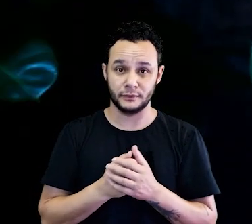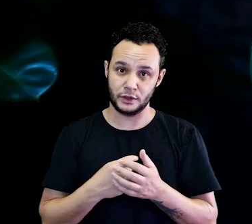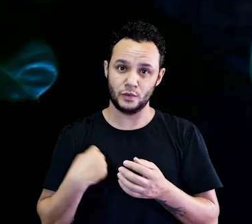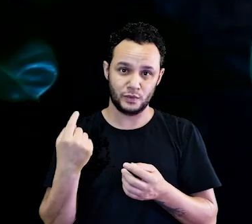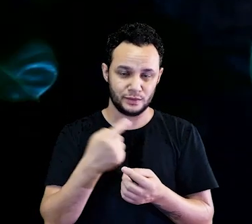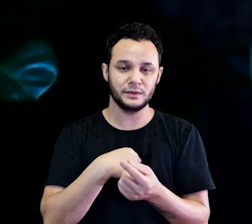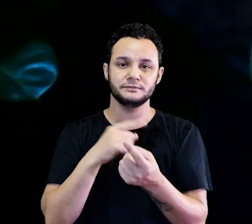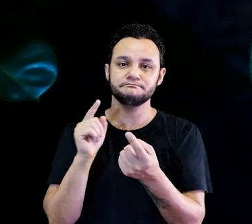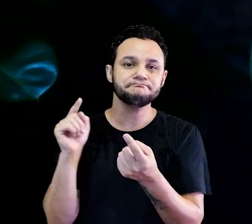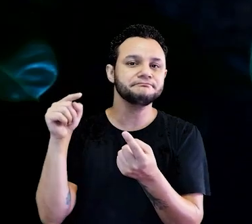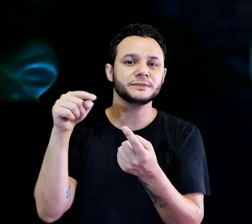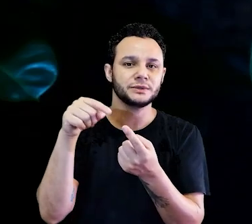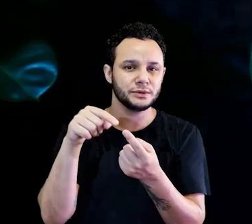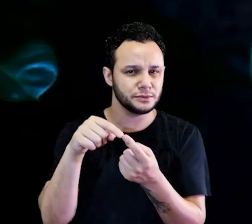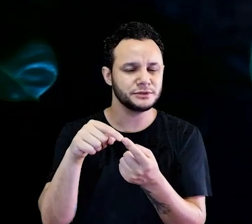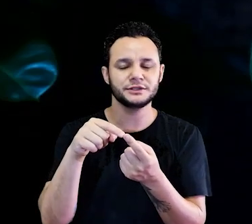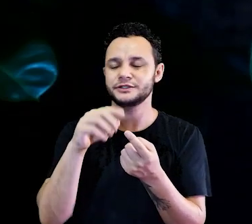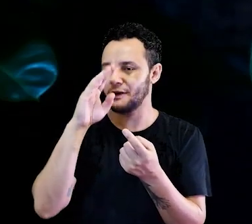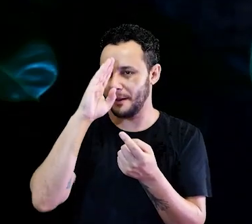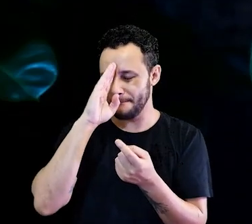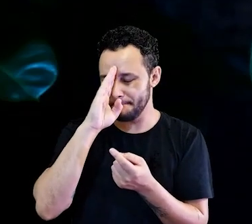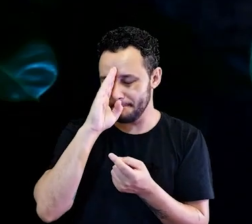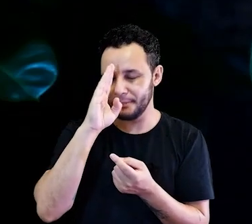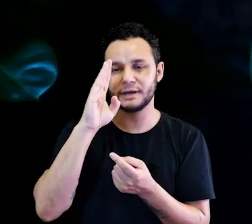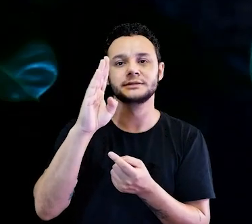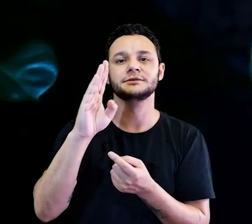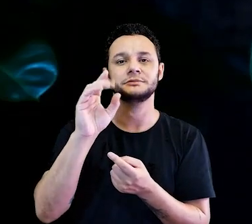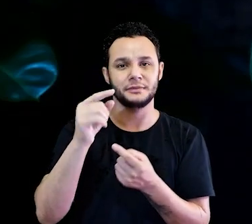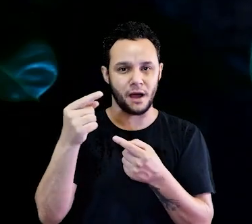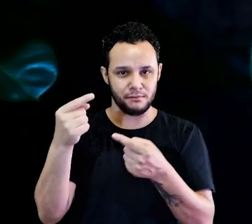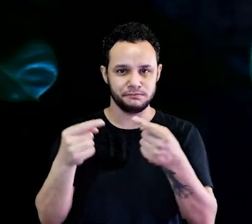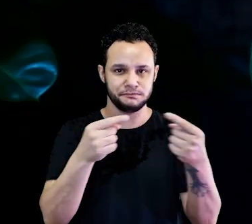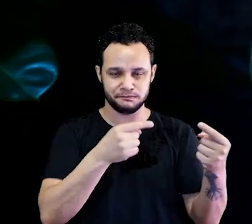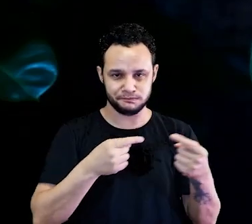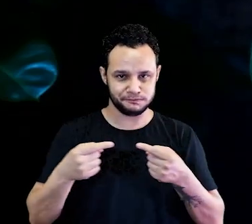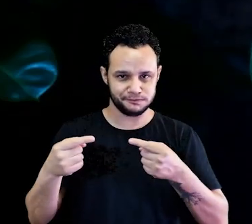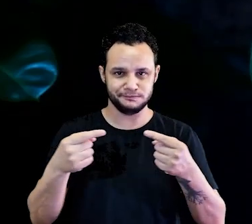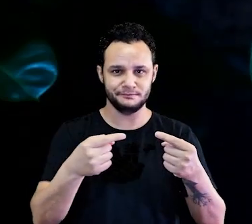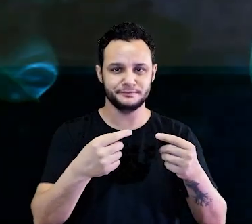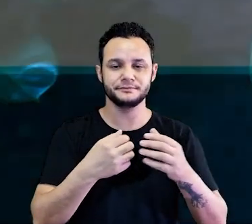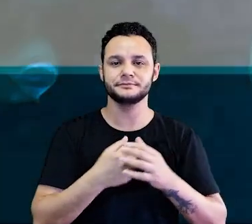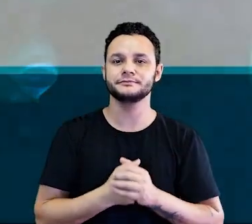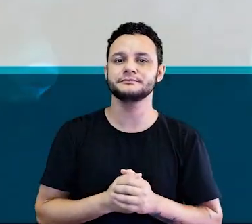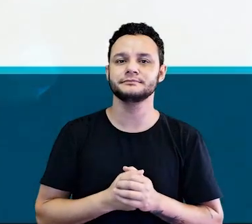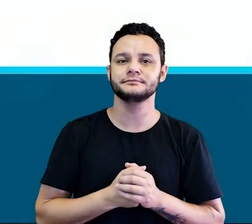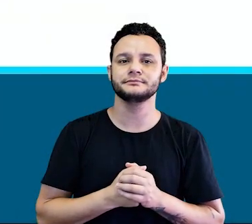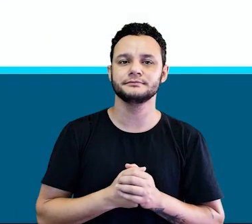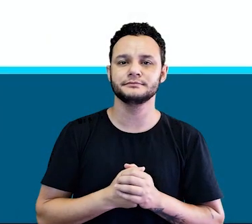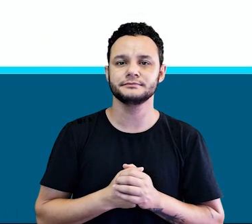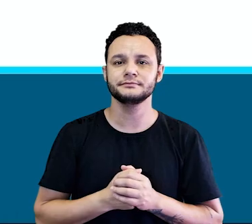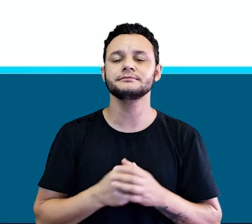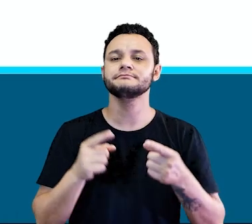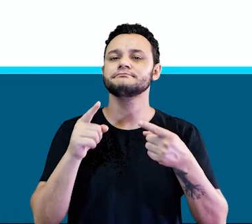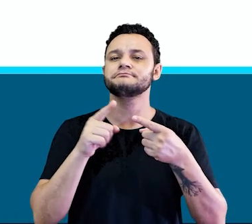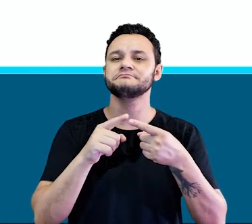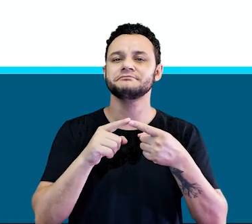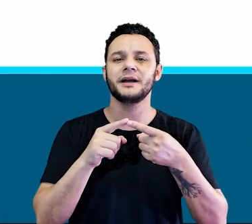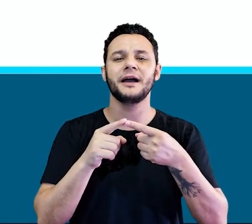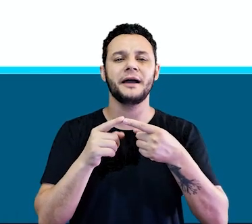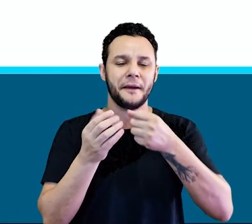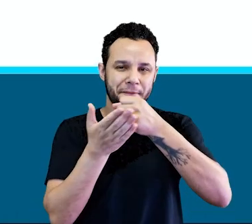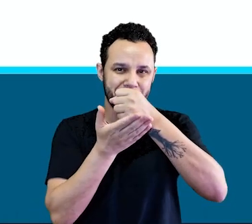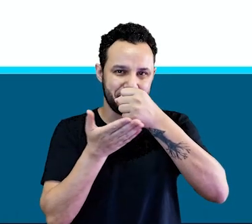né, que a gente tem o objetivo, então, principal de discutir, certo? O